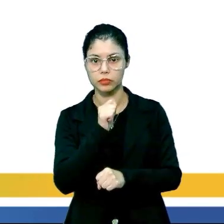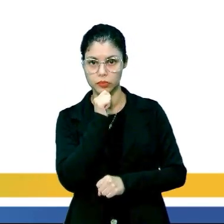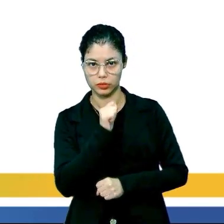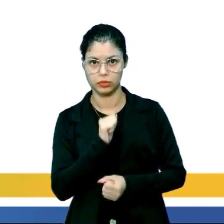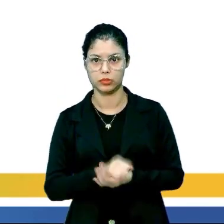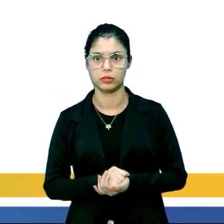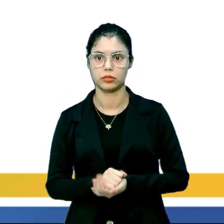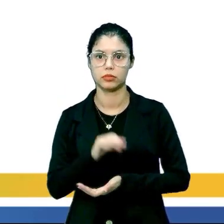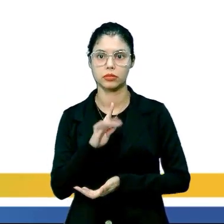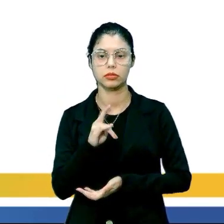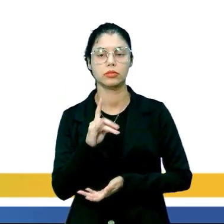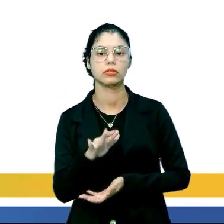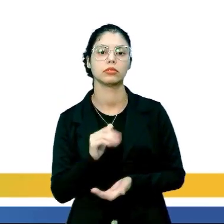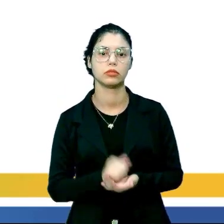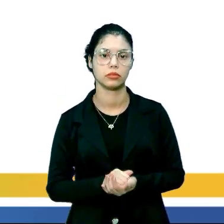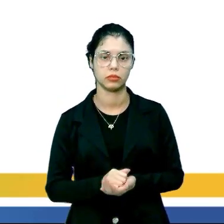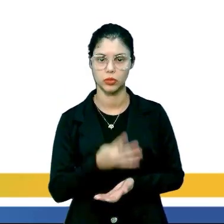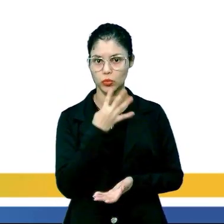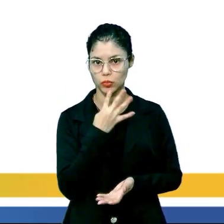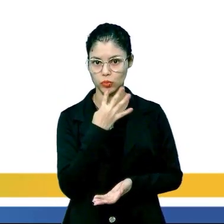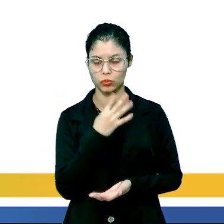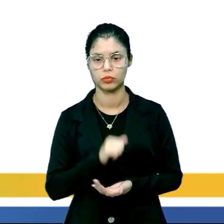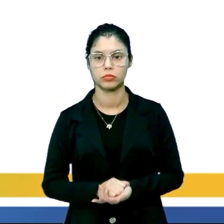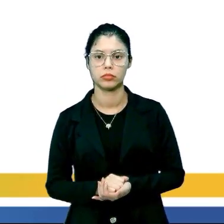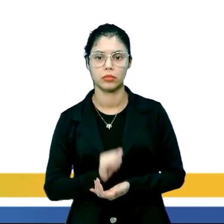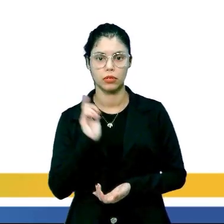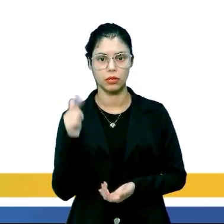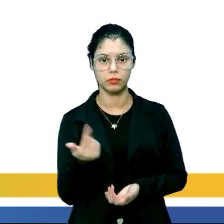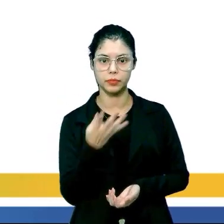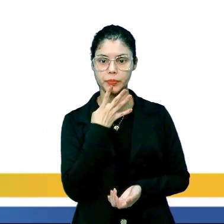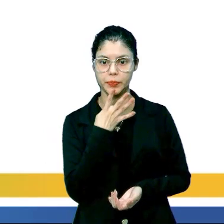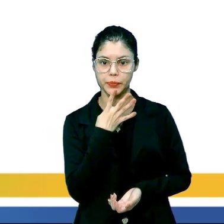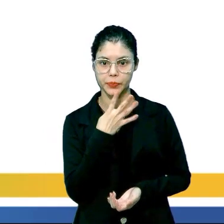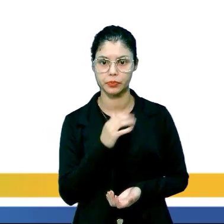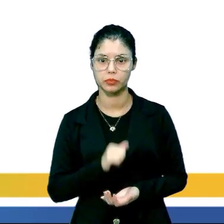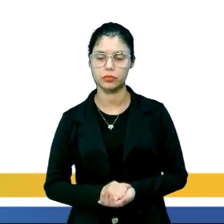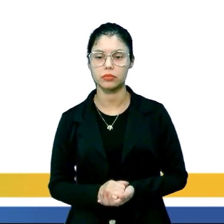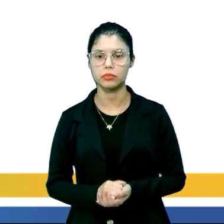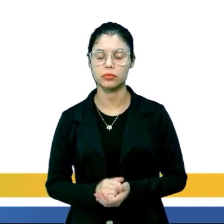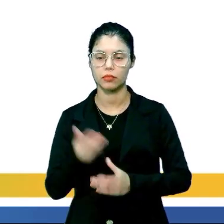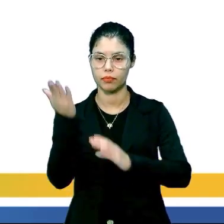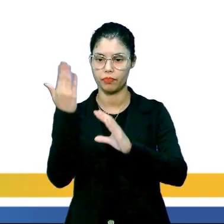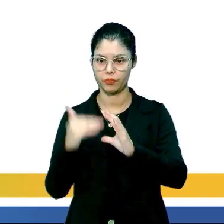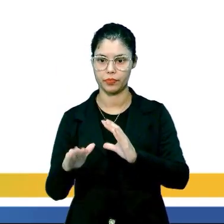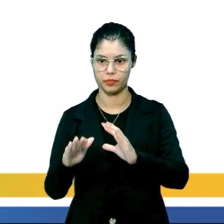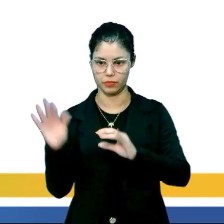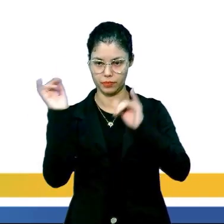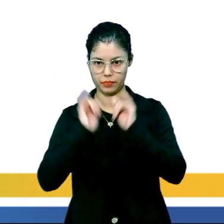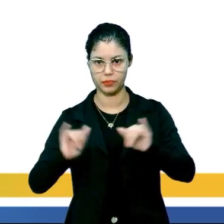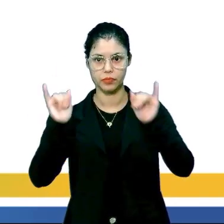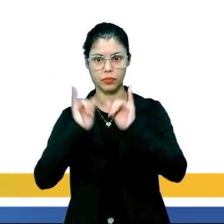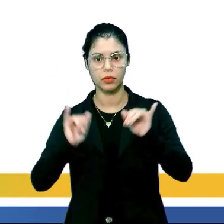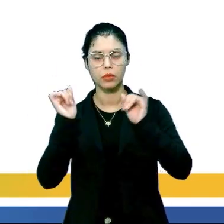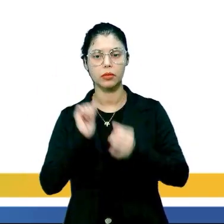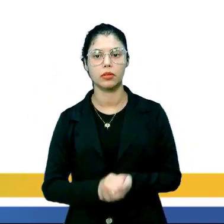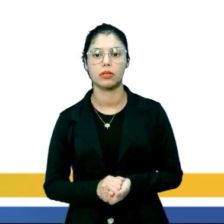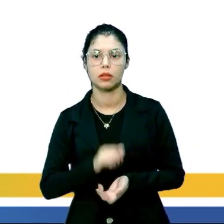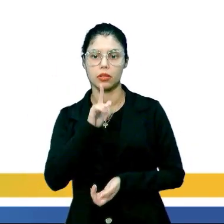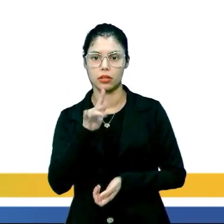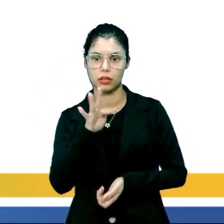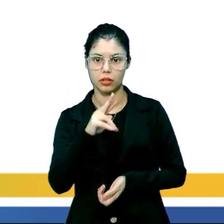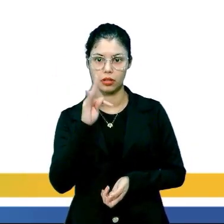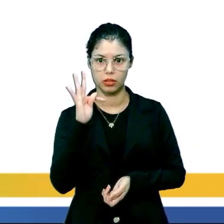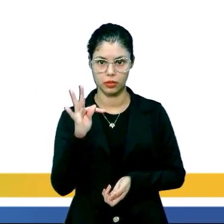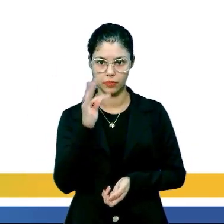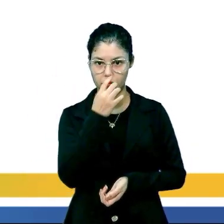sintetizar esse antígeno. É ele que vai reconhecer. Depois que ele reconhece, ele vai mandar essa informação para o linfócito